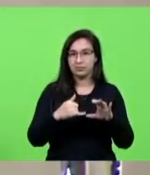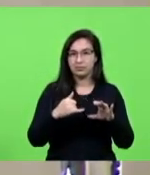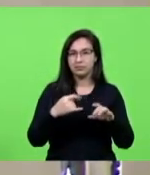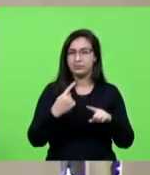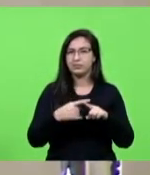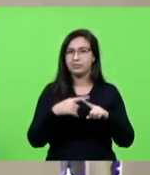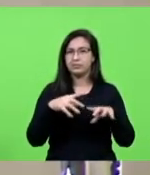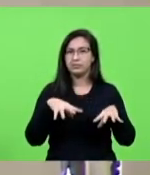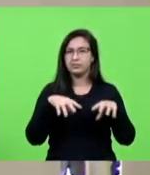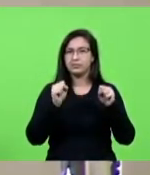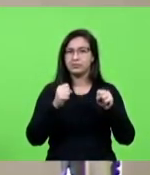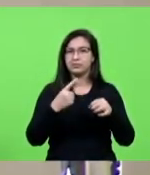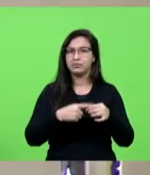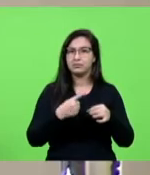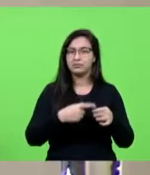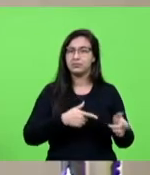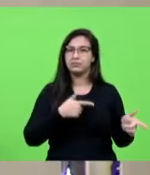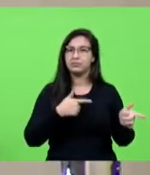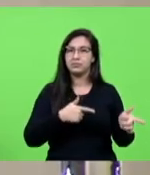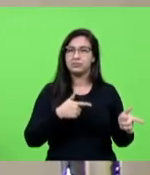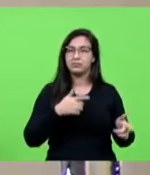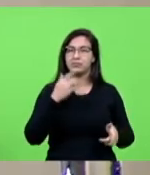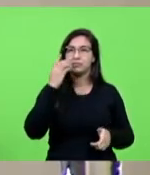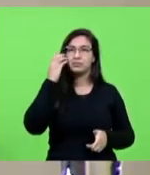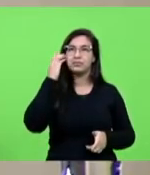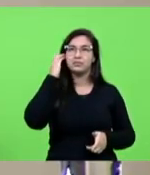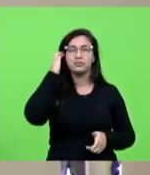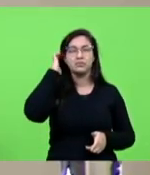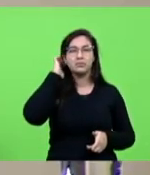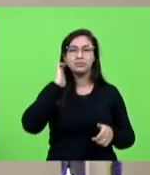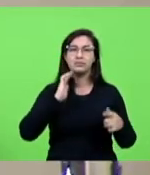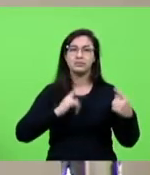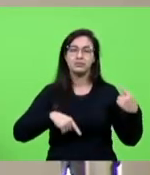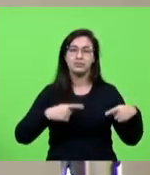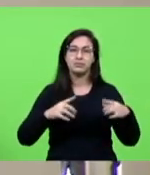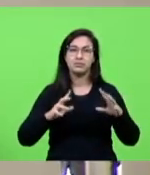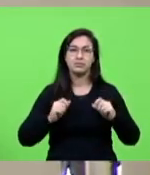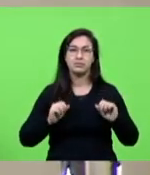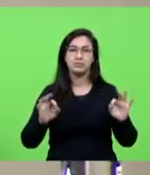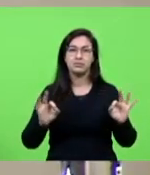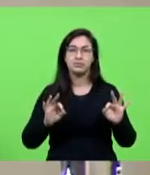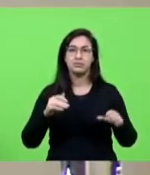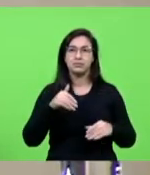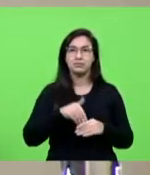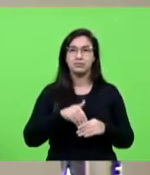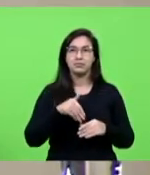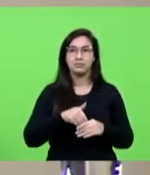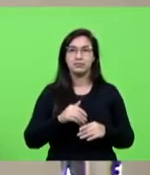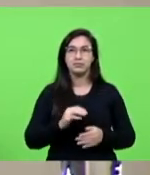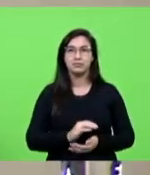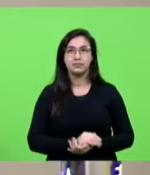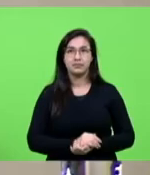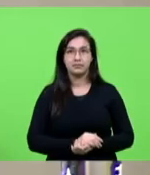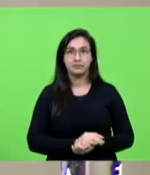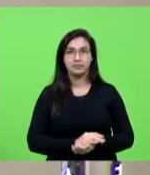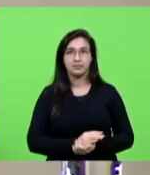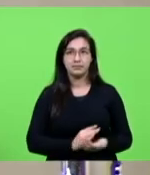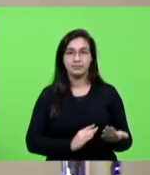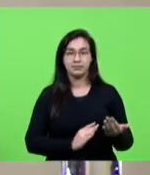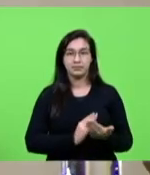elétrico ocorrido na cidade de Caçador. Em discussão. Não havendo quem queira discutir, em votação. Deputados que aprovam, permaneçam como se